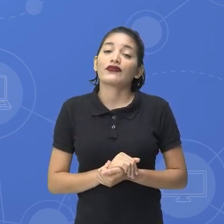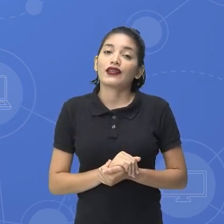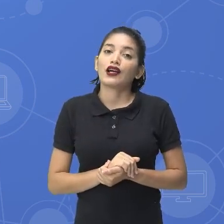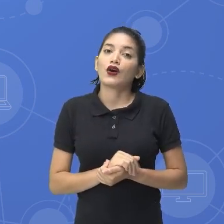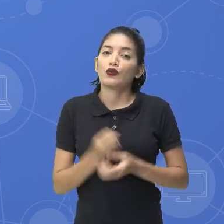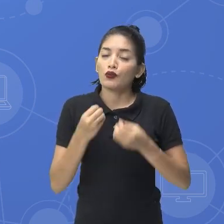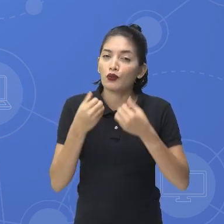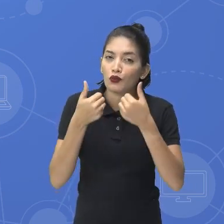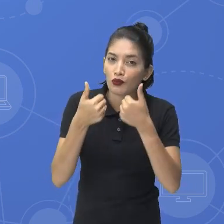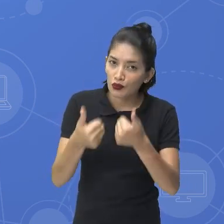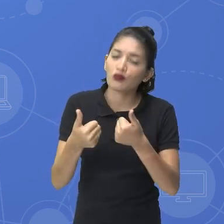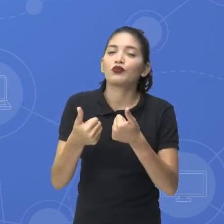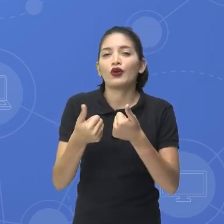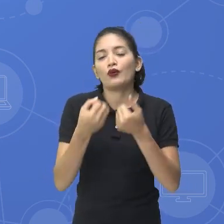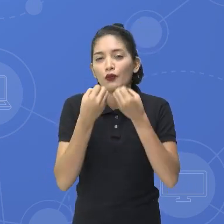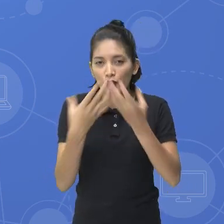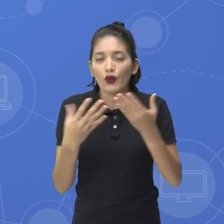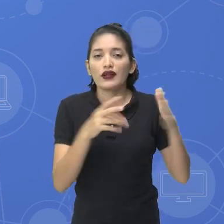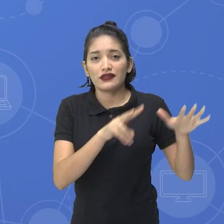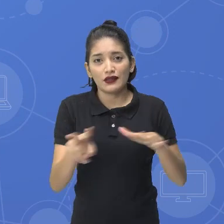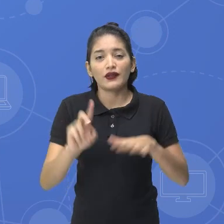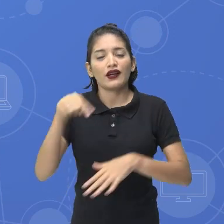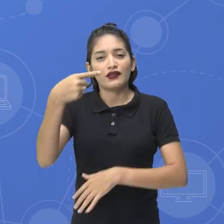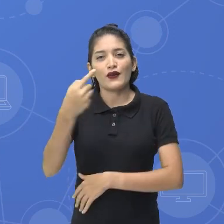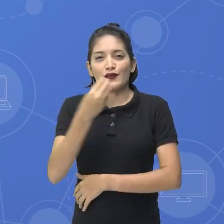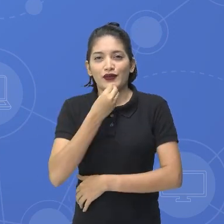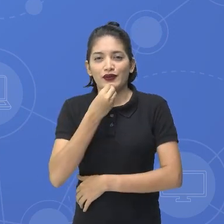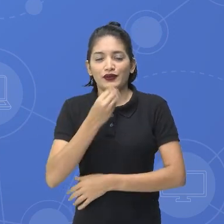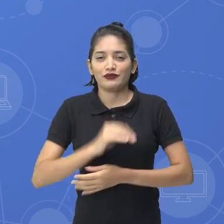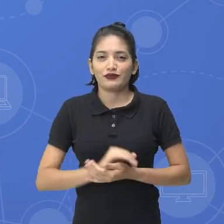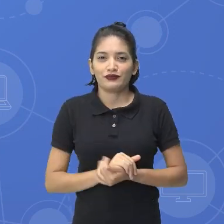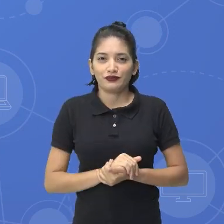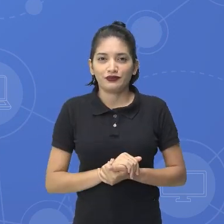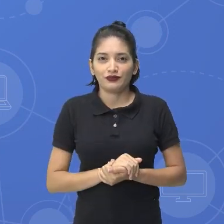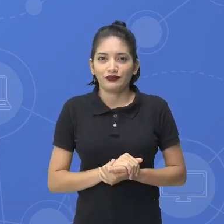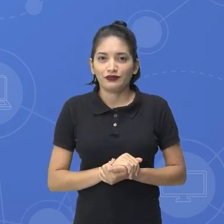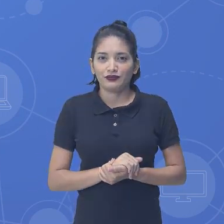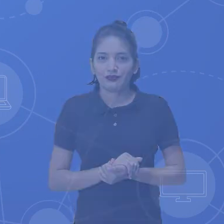para vocês uma ótima semana e até um outro momento.